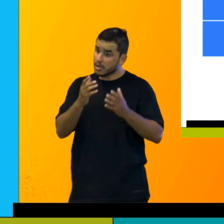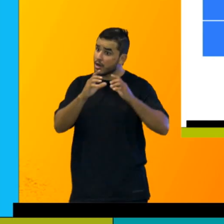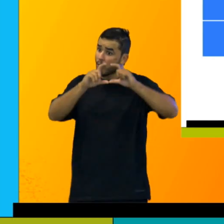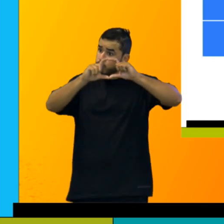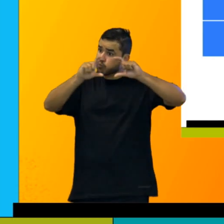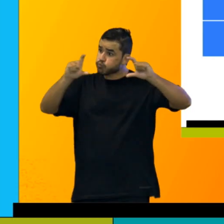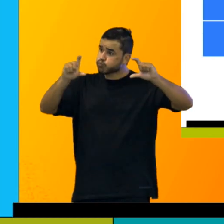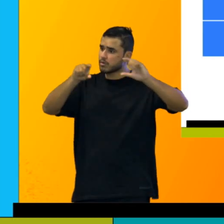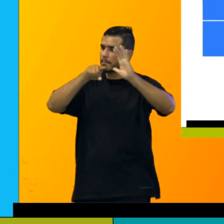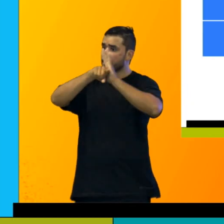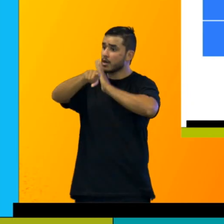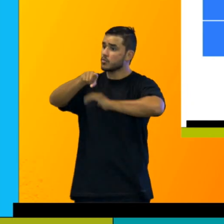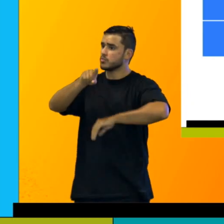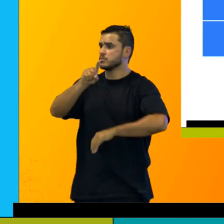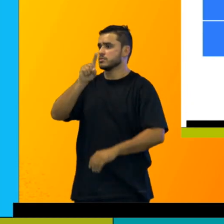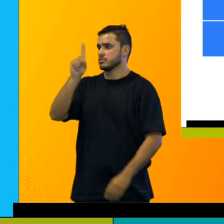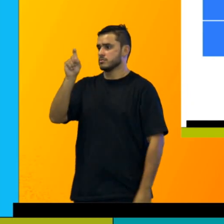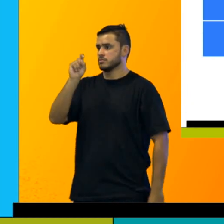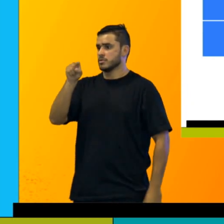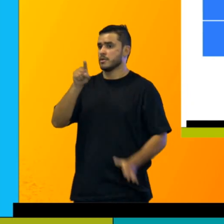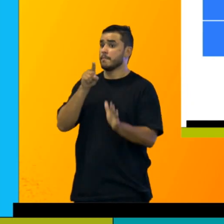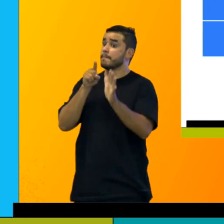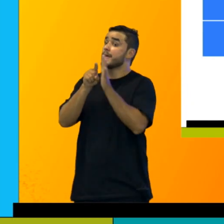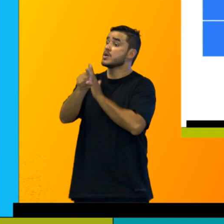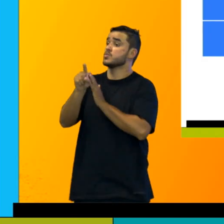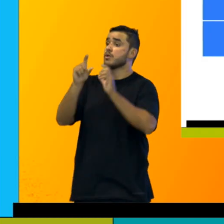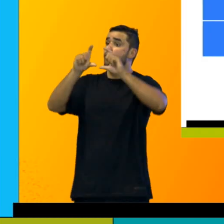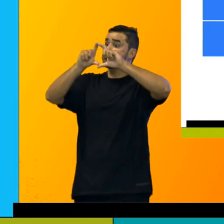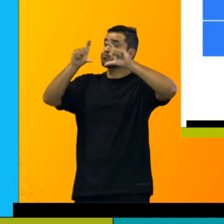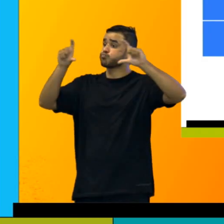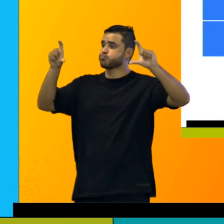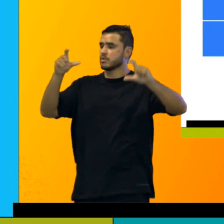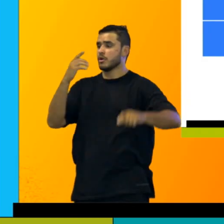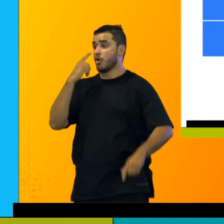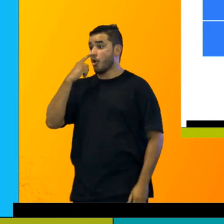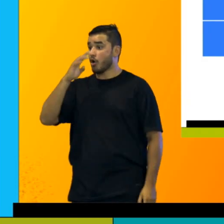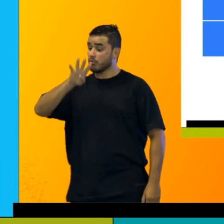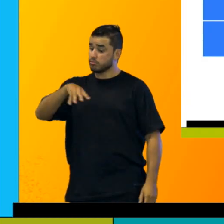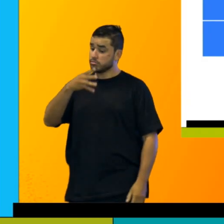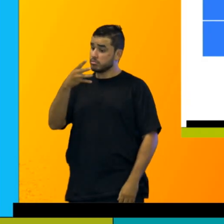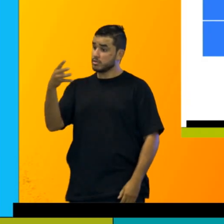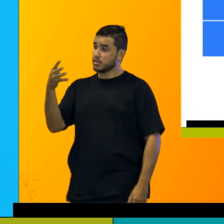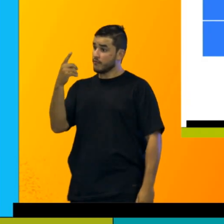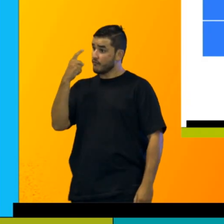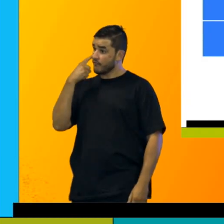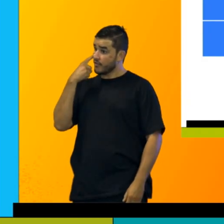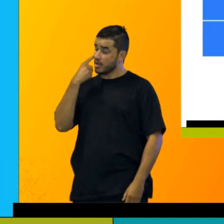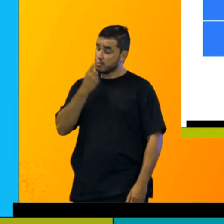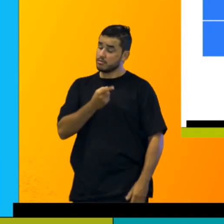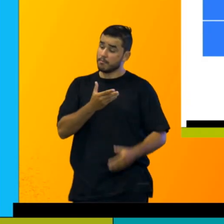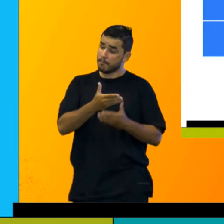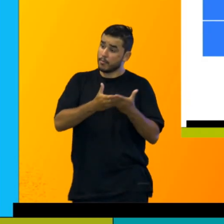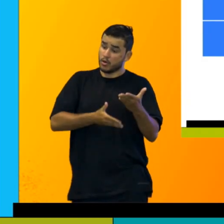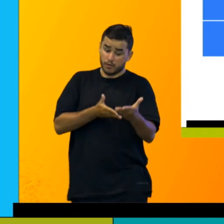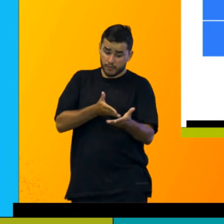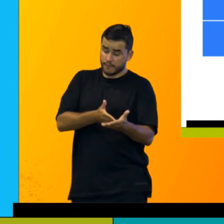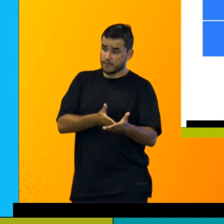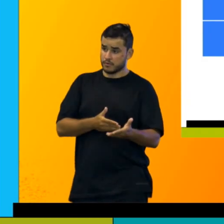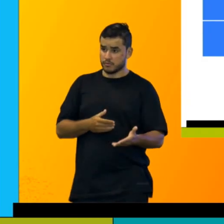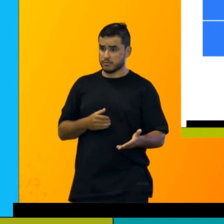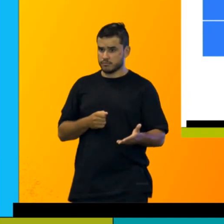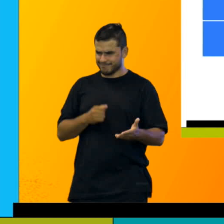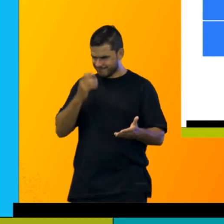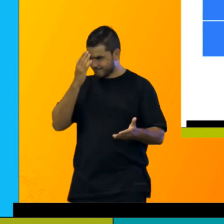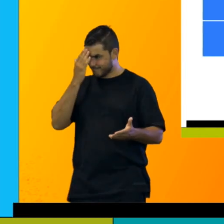me deu isso aí, esse quadro aí. Aqui, ó. 1 mais 1 vale quanto? 1 e 0. Perfeito?